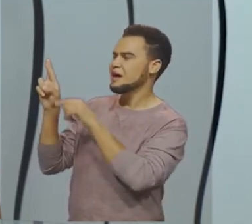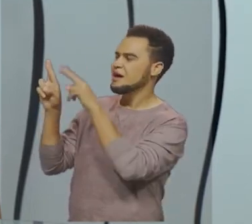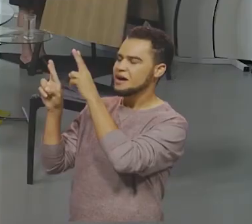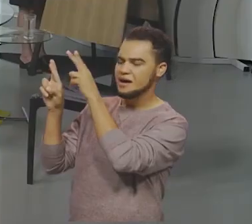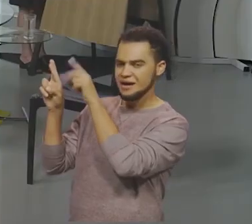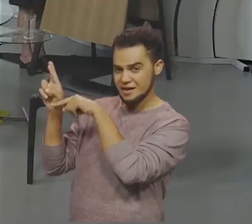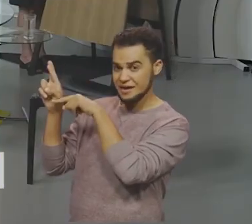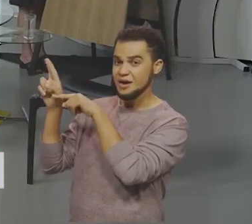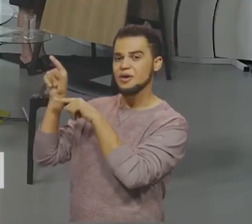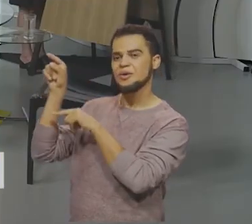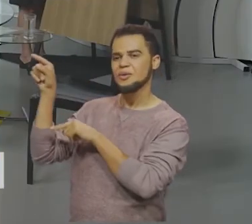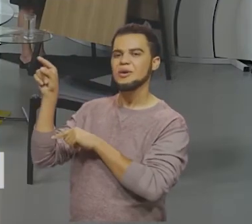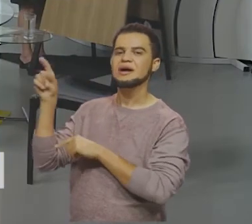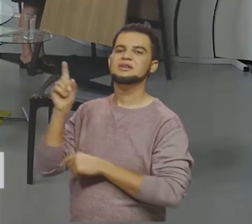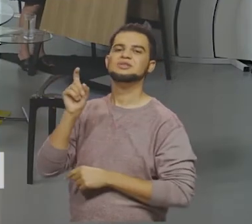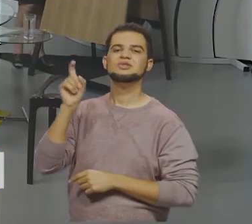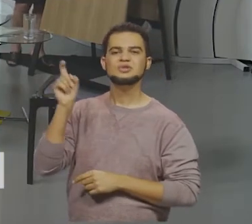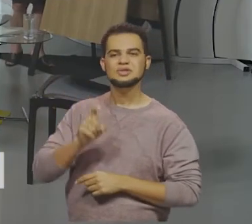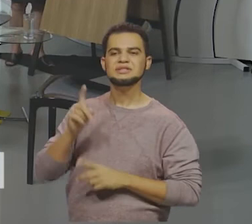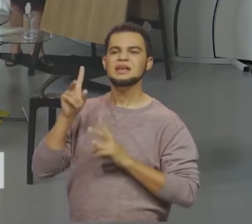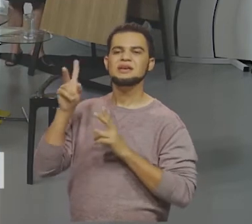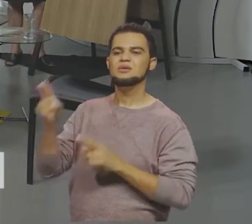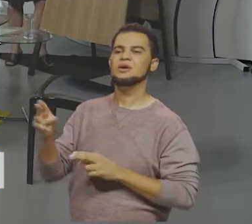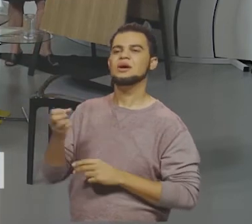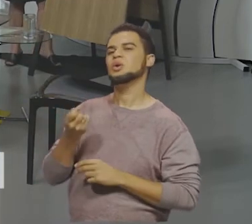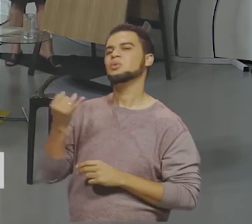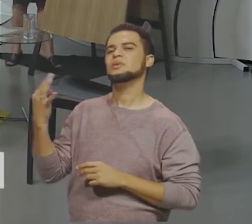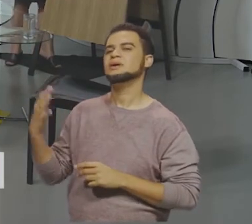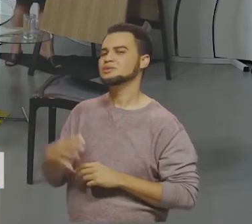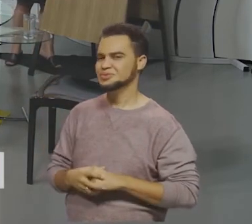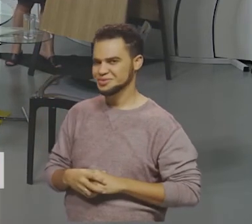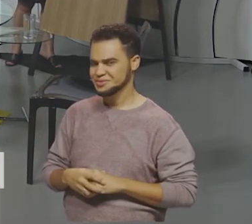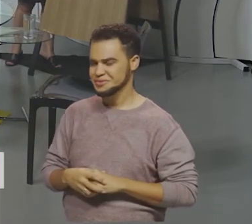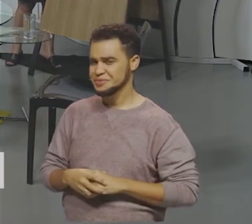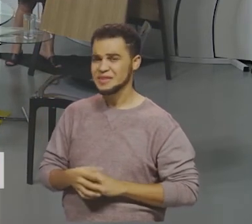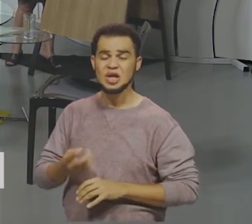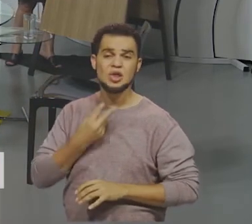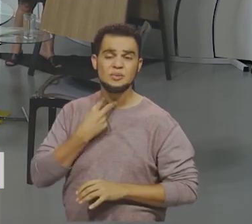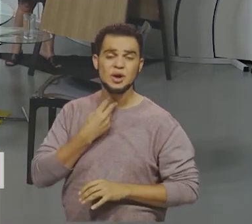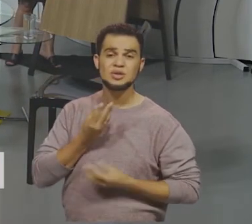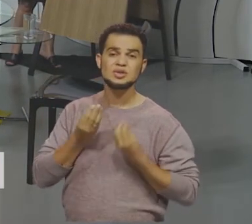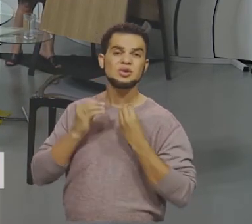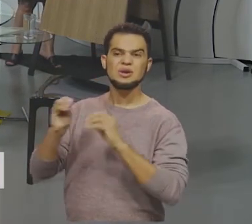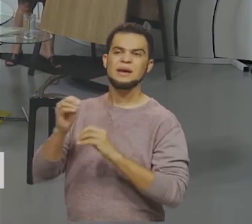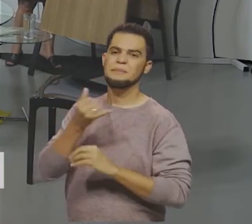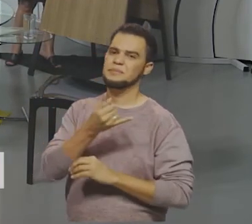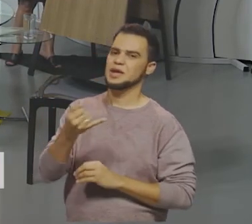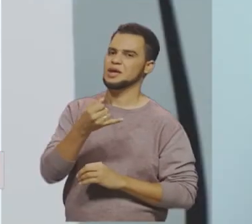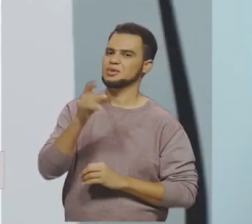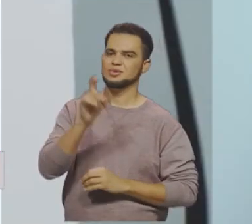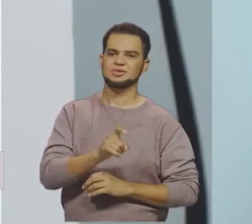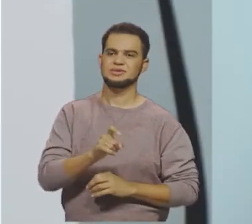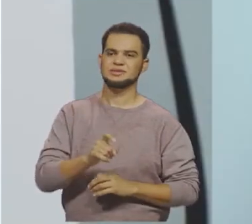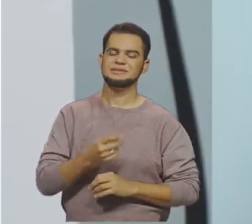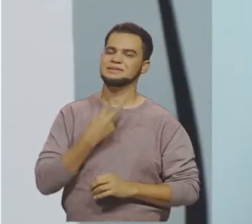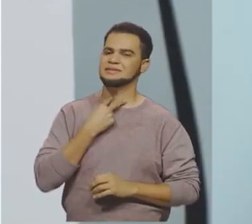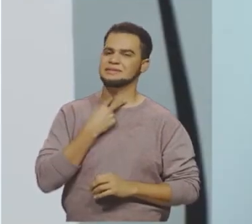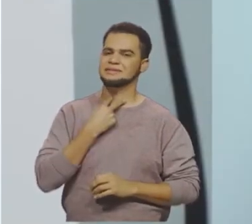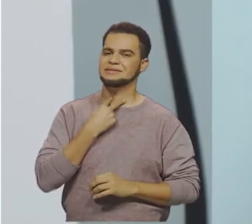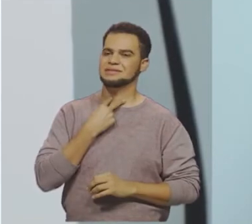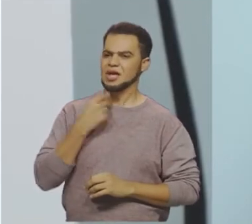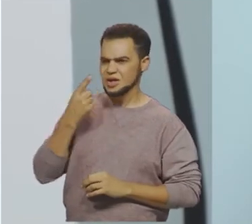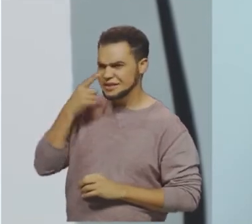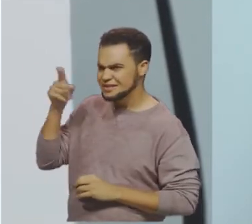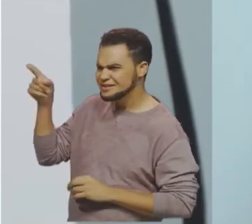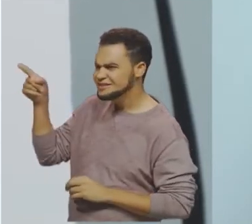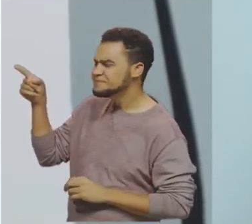que x é igual a quanto? Então, eu não posso colocar que é menos x, né? Então, menos x